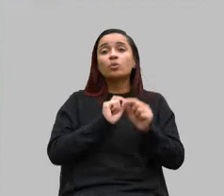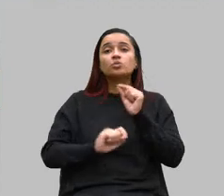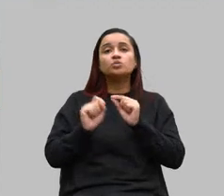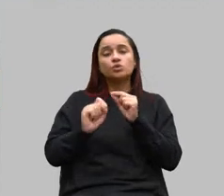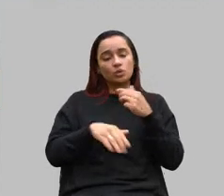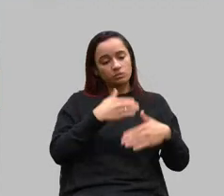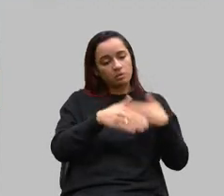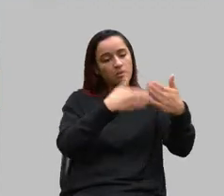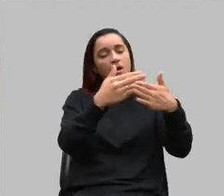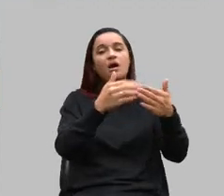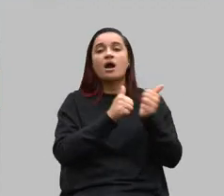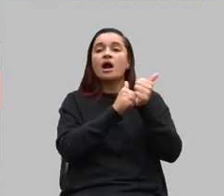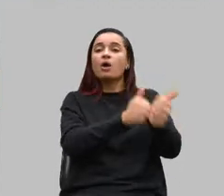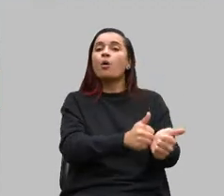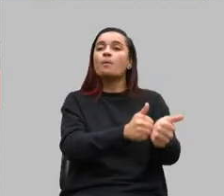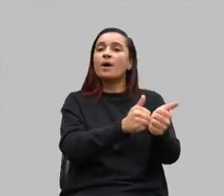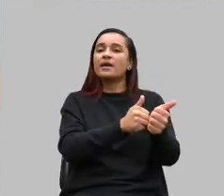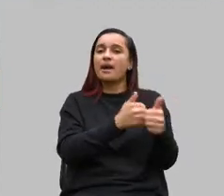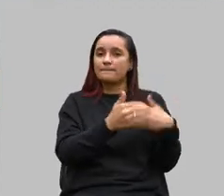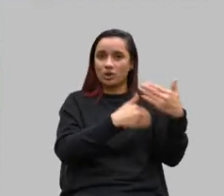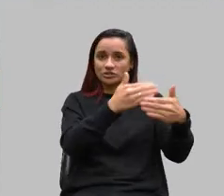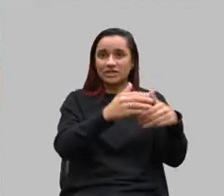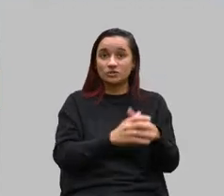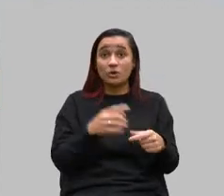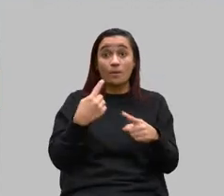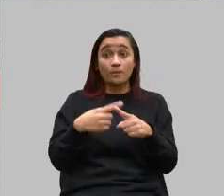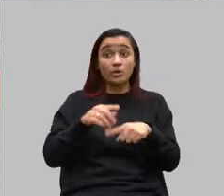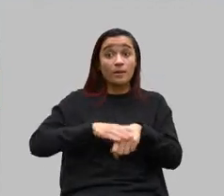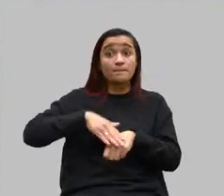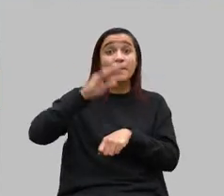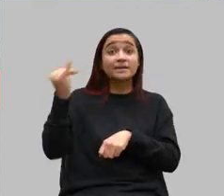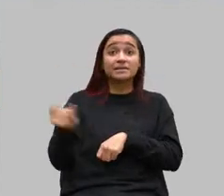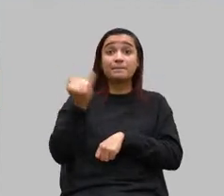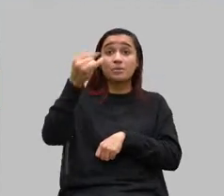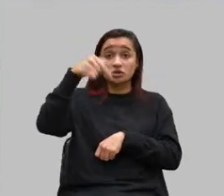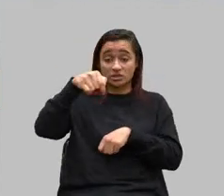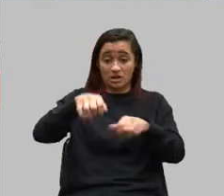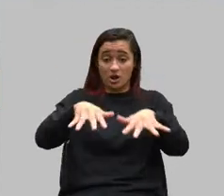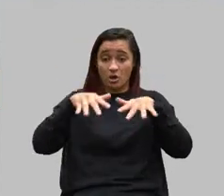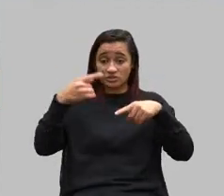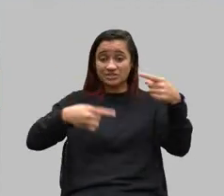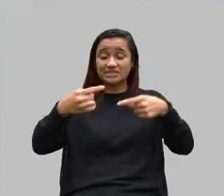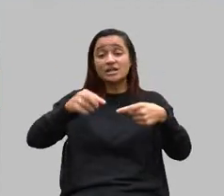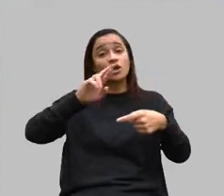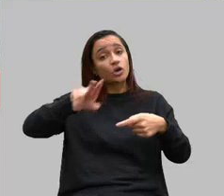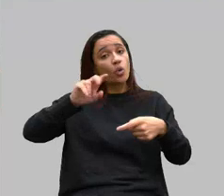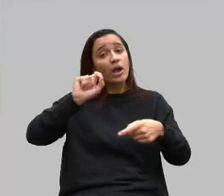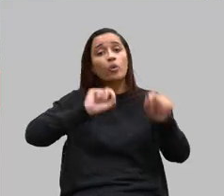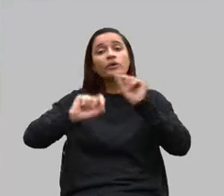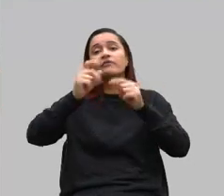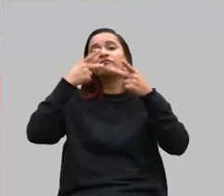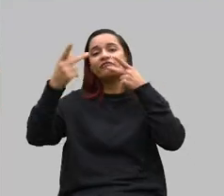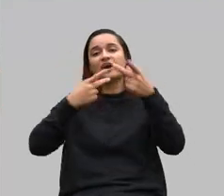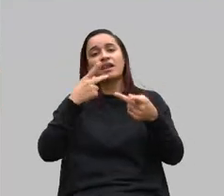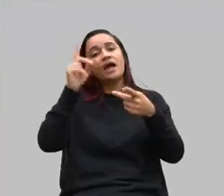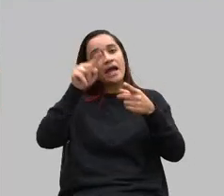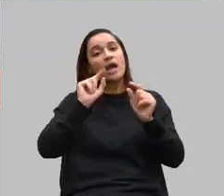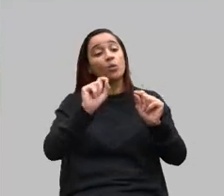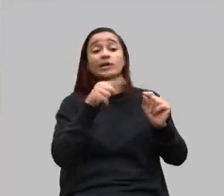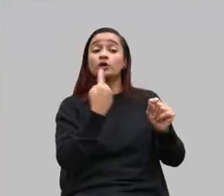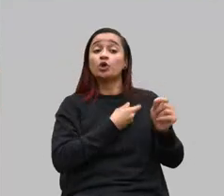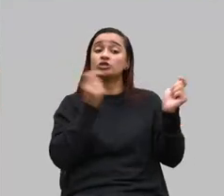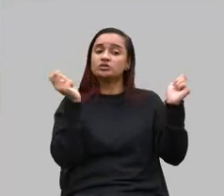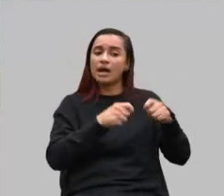acompanhar o processo Porque o mais importante da audiência não é o que foi falado é o que nós poderemos